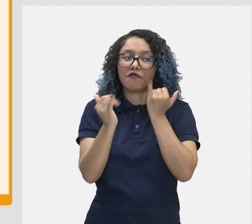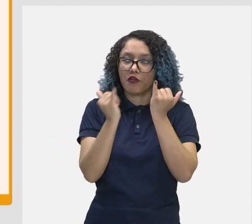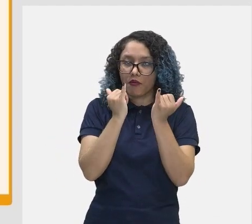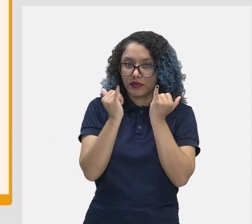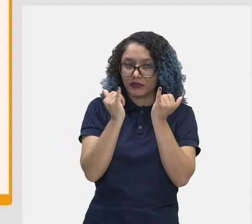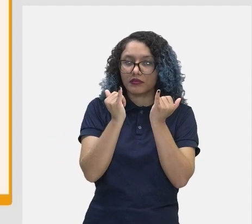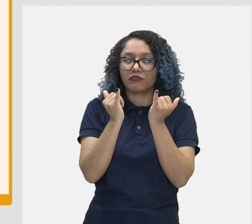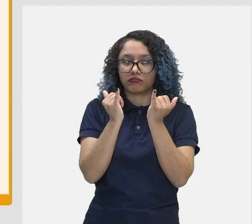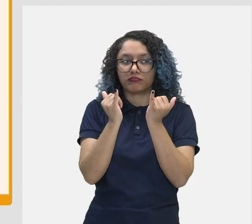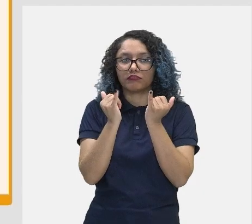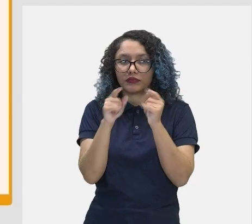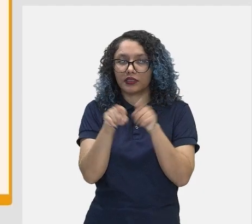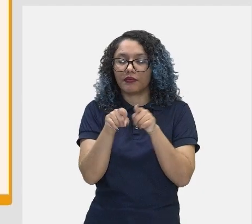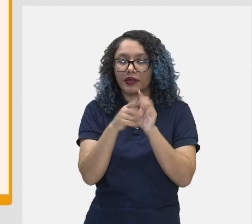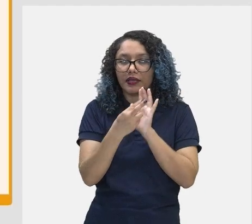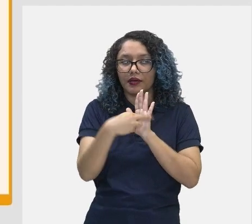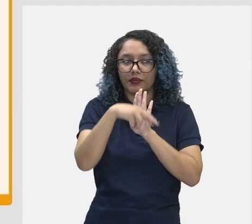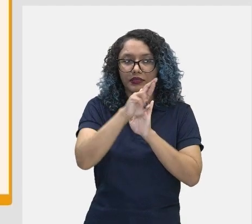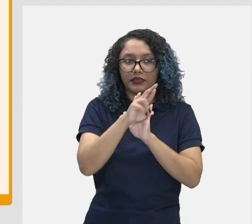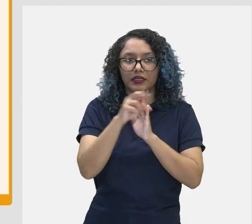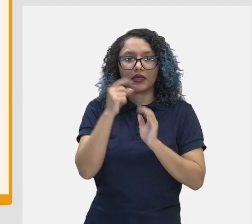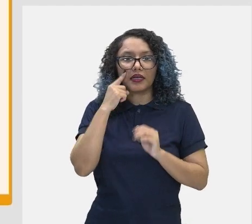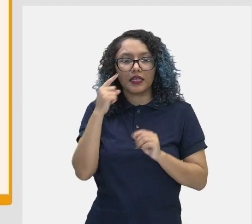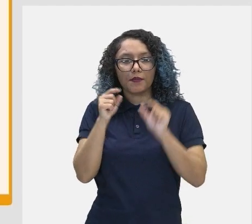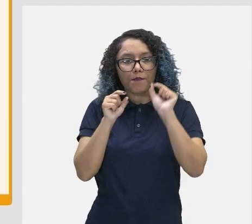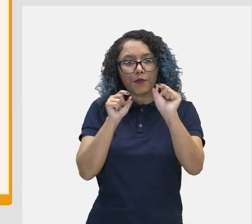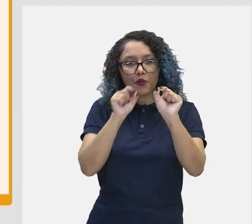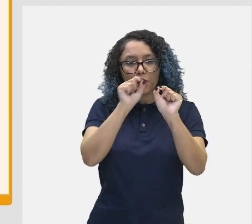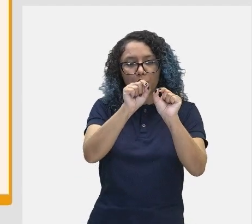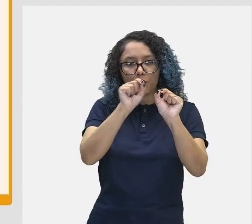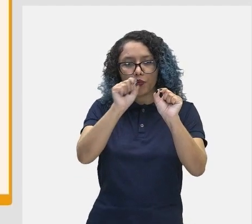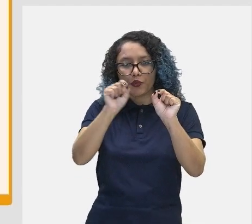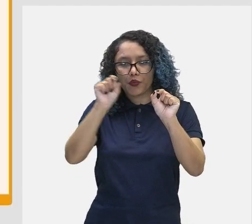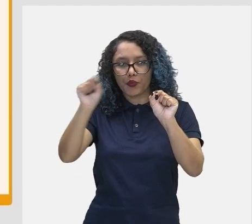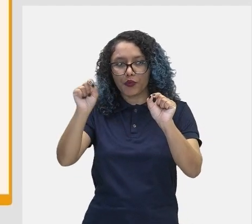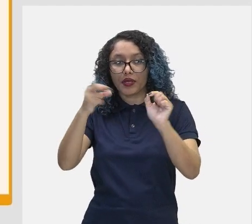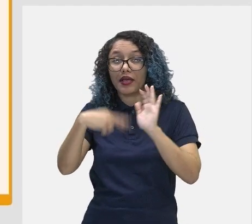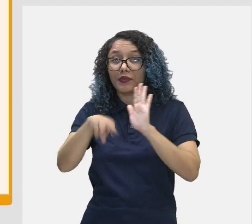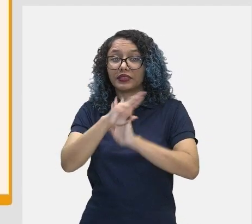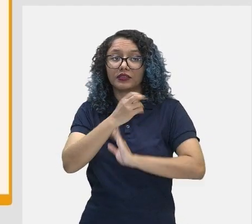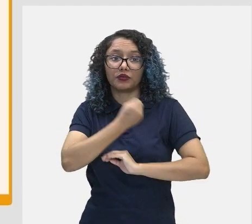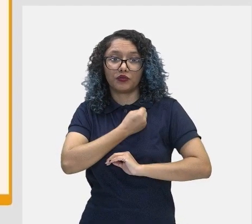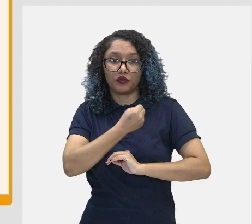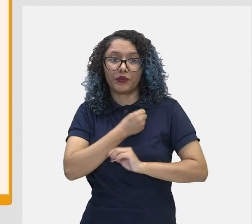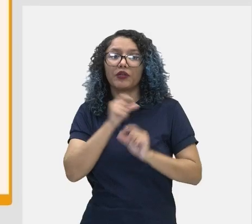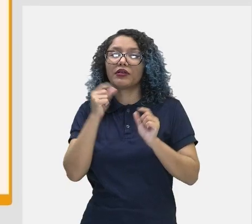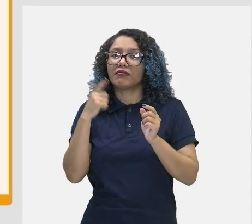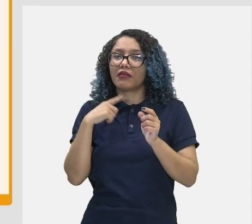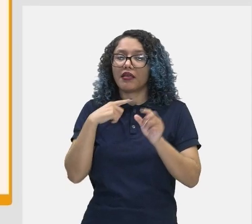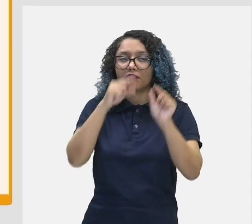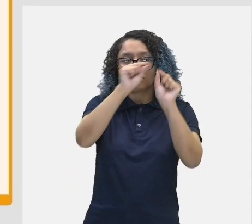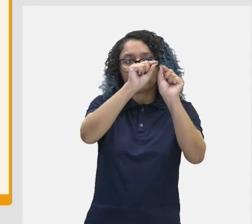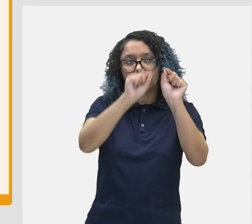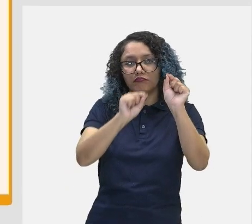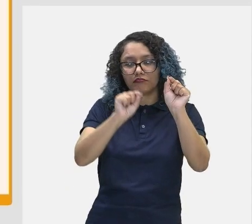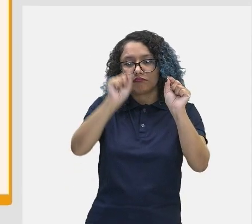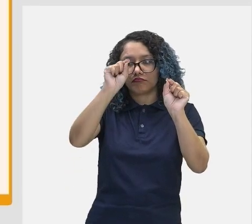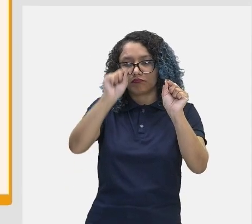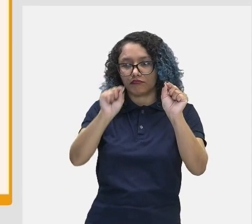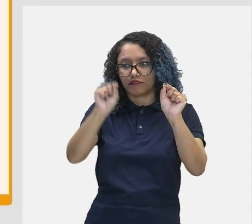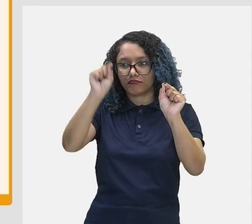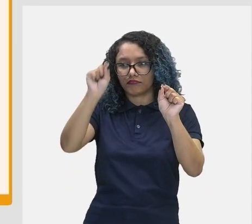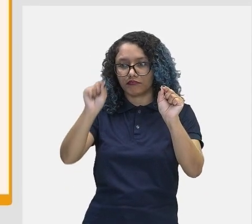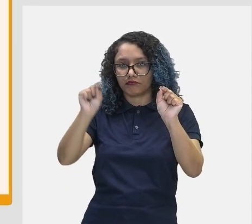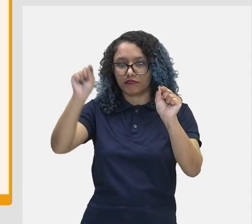Esses pontos representam os valores numéricos e eles são ligados por linhas. E lembrando também que cada espaço